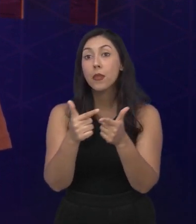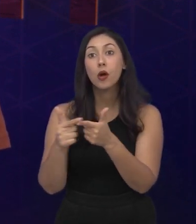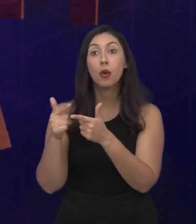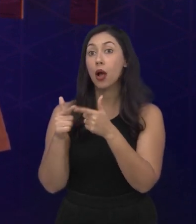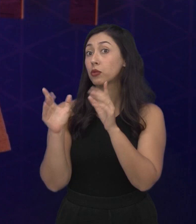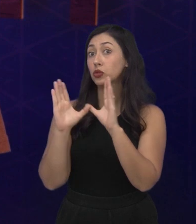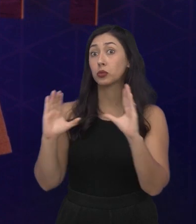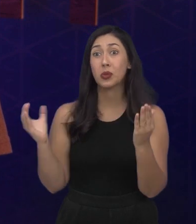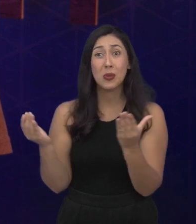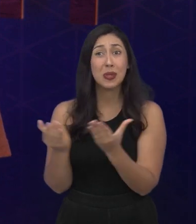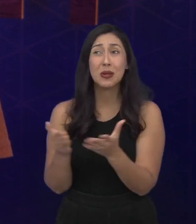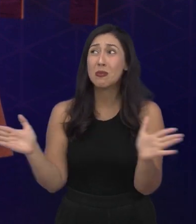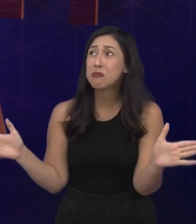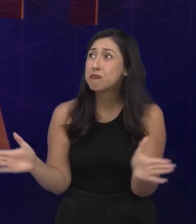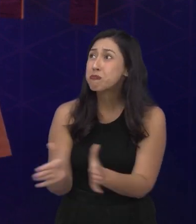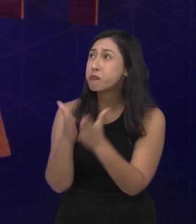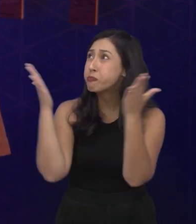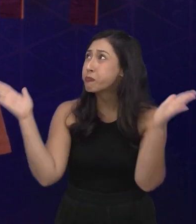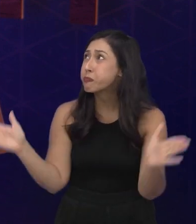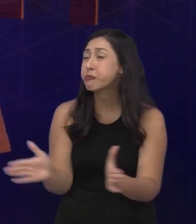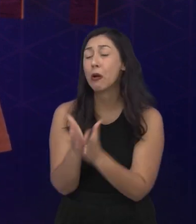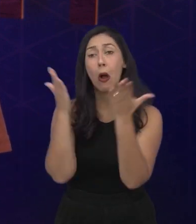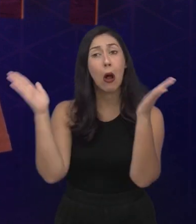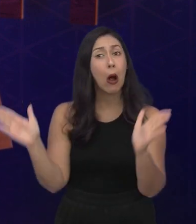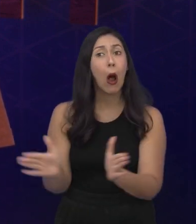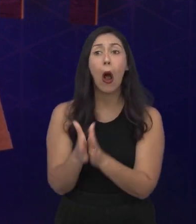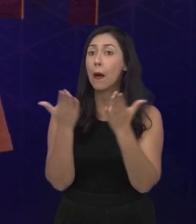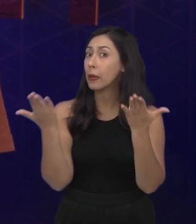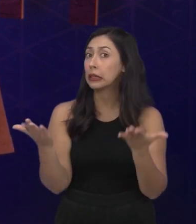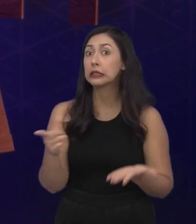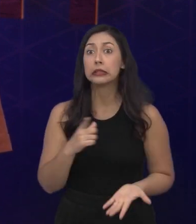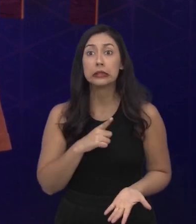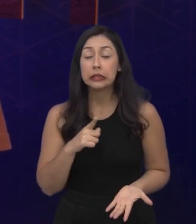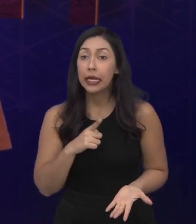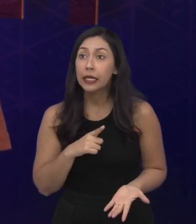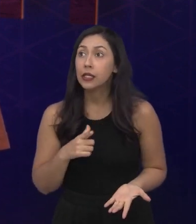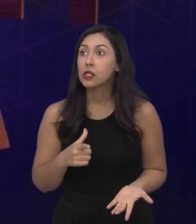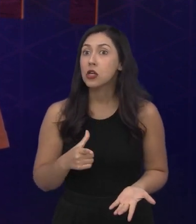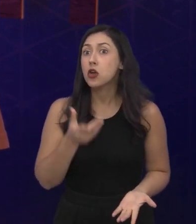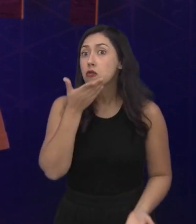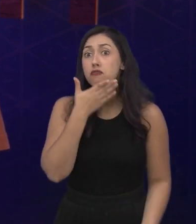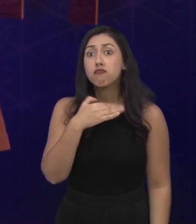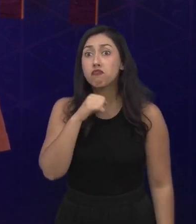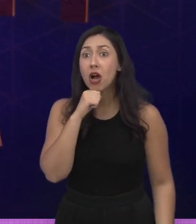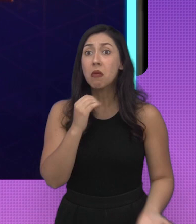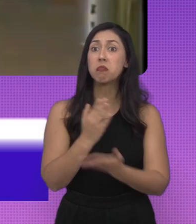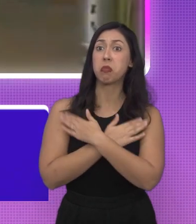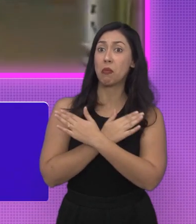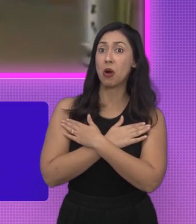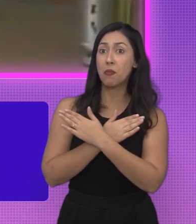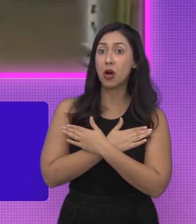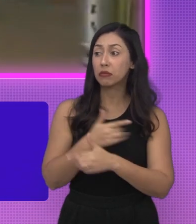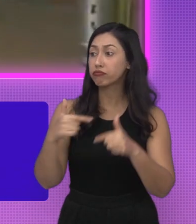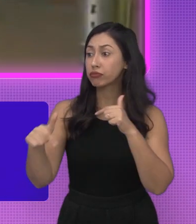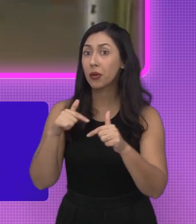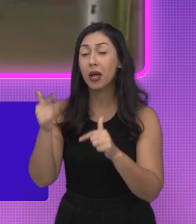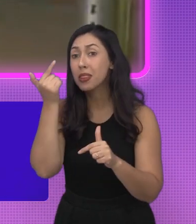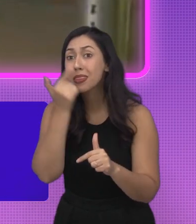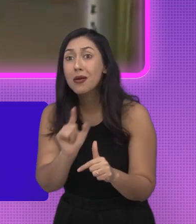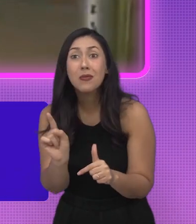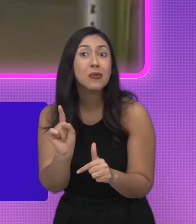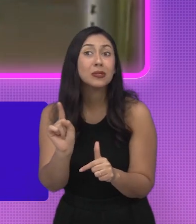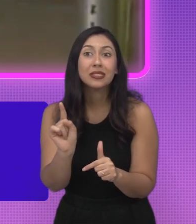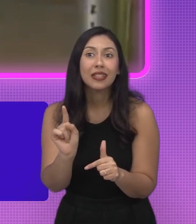dia de uma comunidade miserável. É o pai que não... desempregado, que não consegue